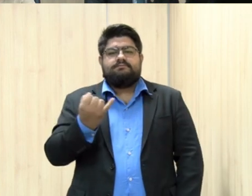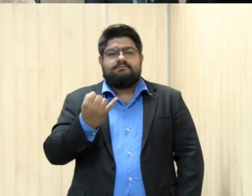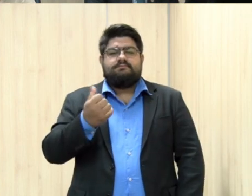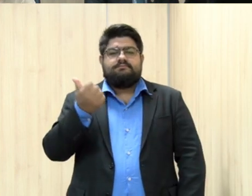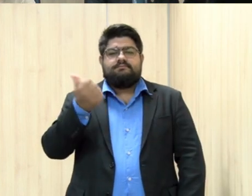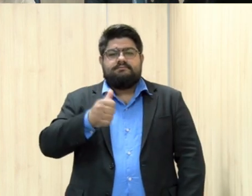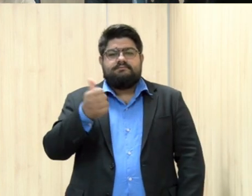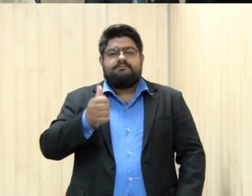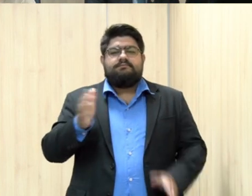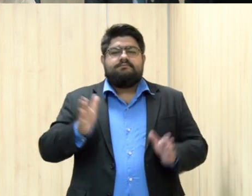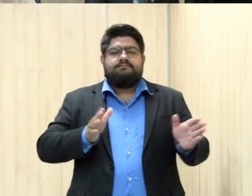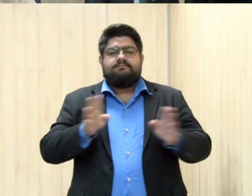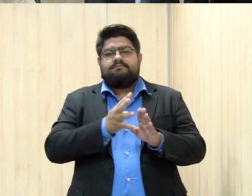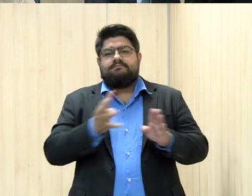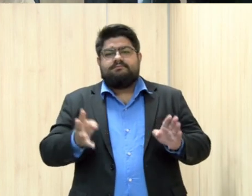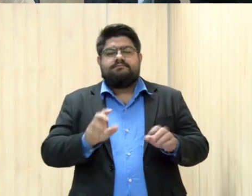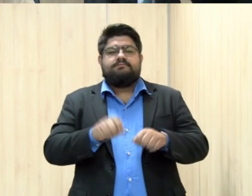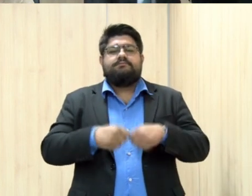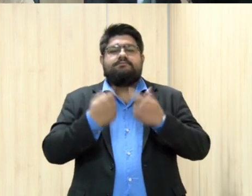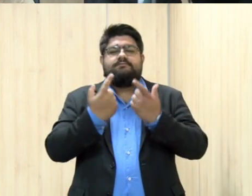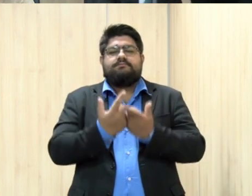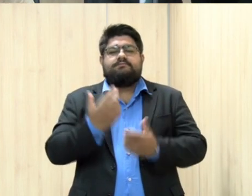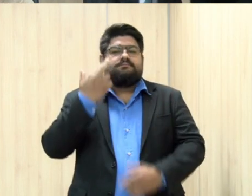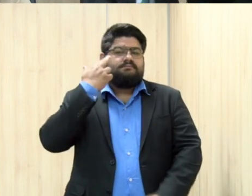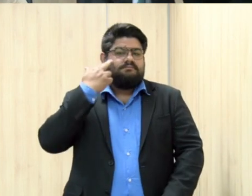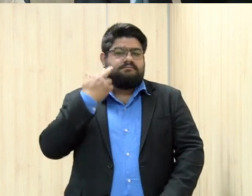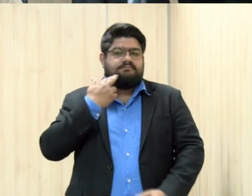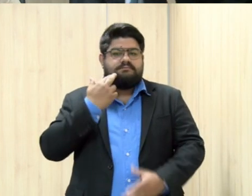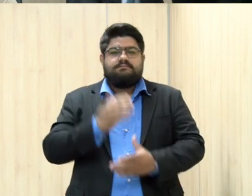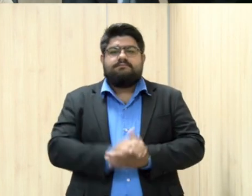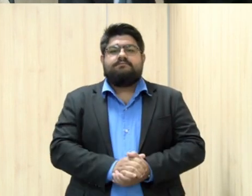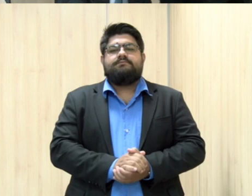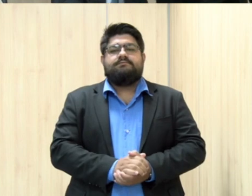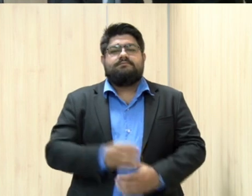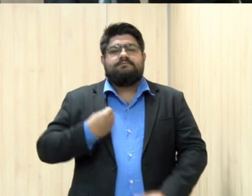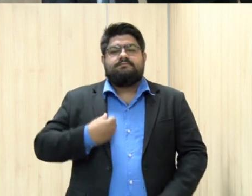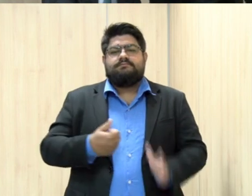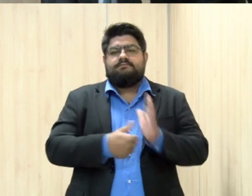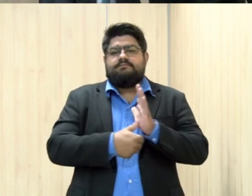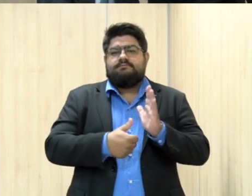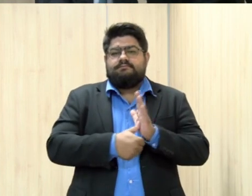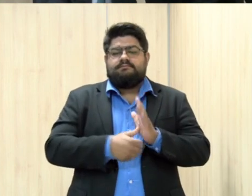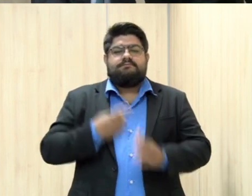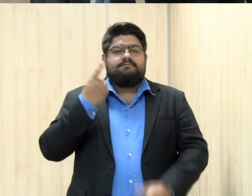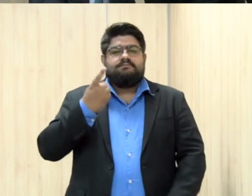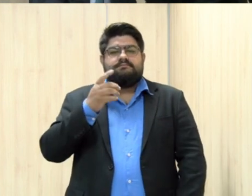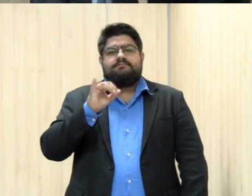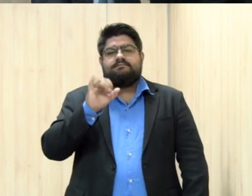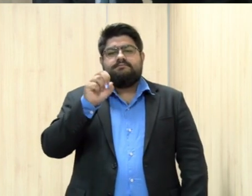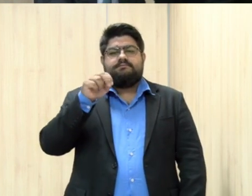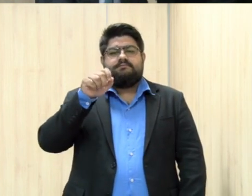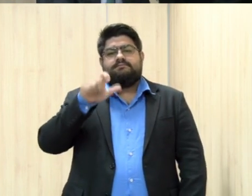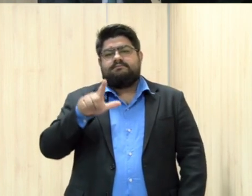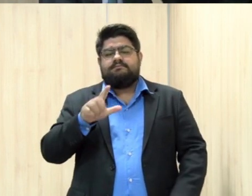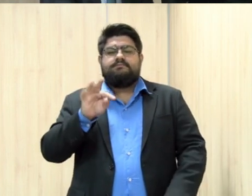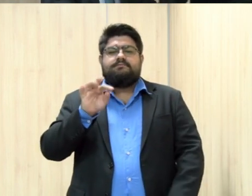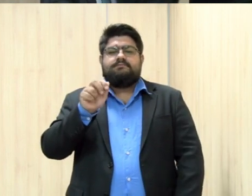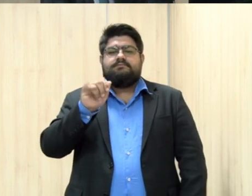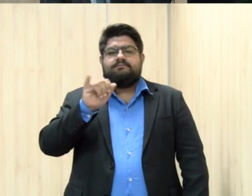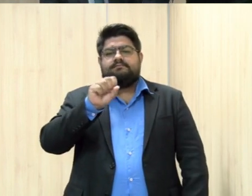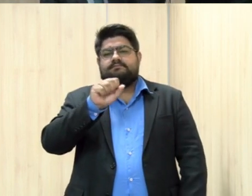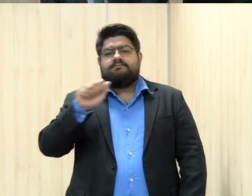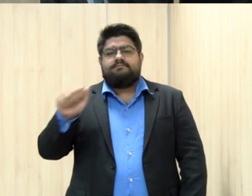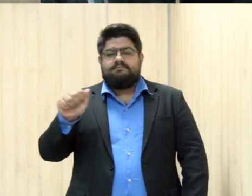décima primeira legislatura da Assembleia Legislativa do Estado de Rondônia registrando a presença dos Senhores deputados maior Crispim Taíssa